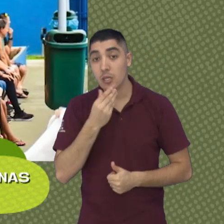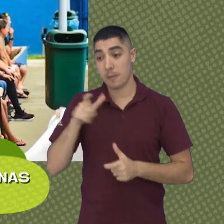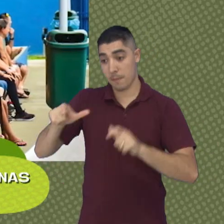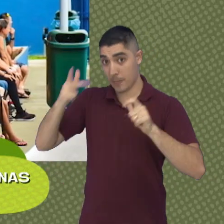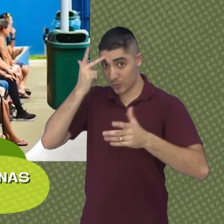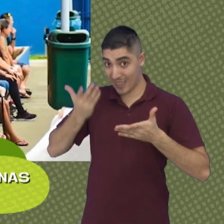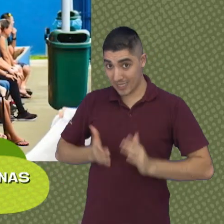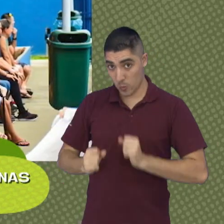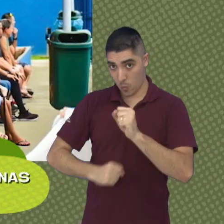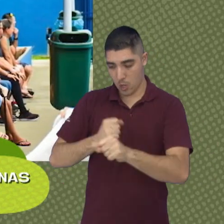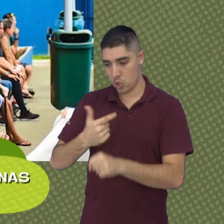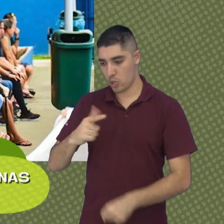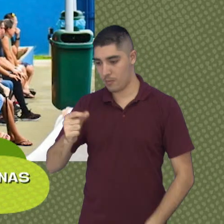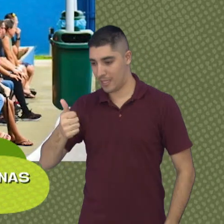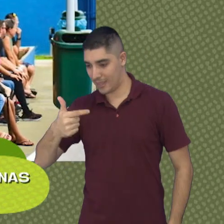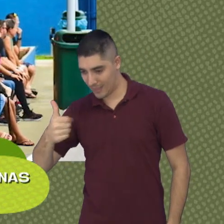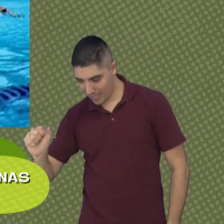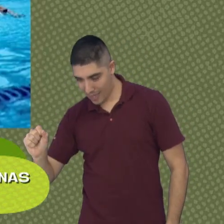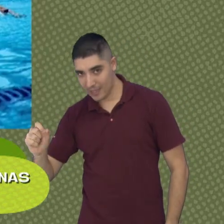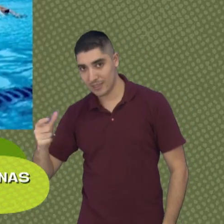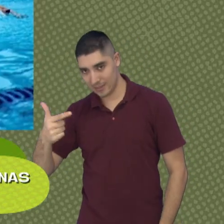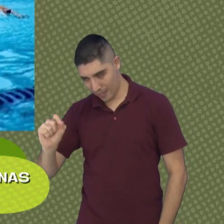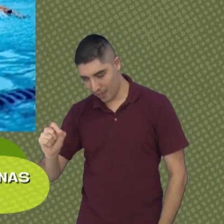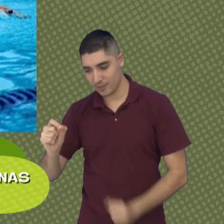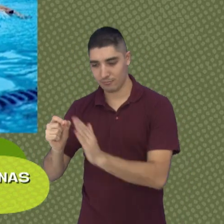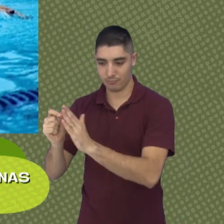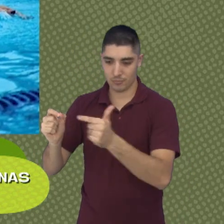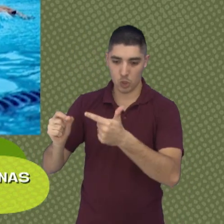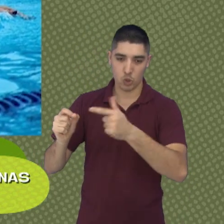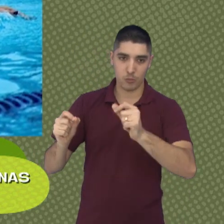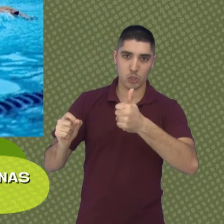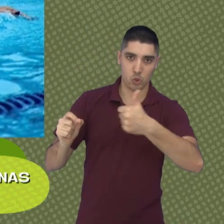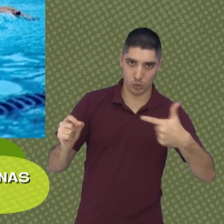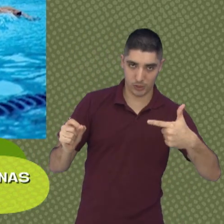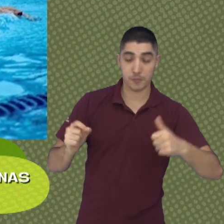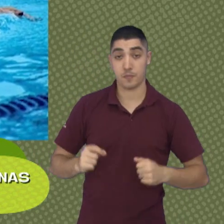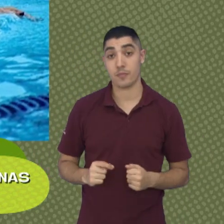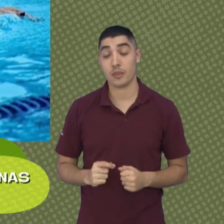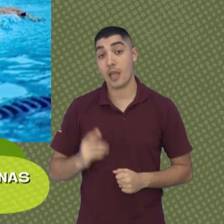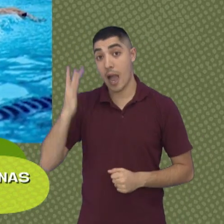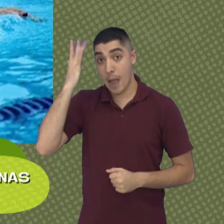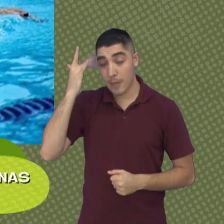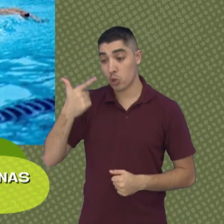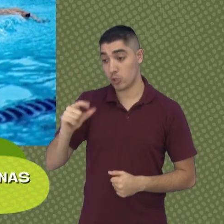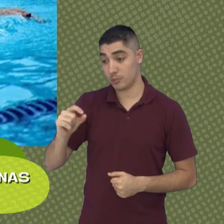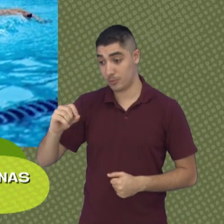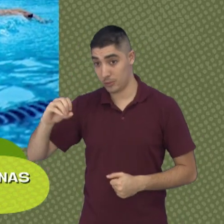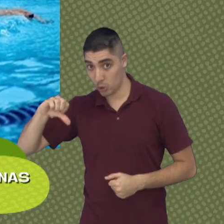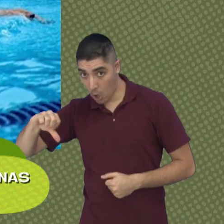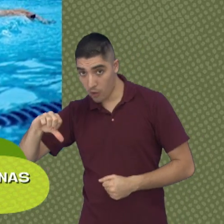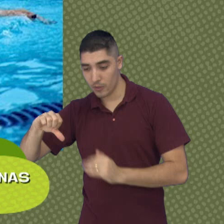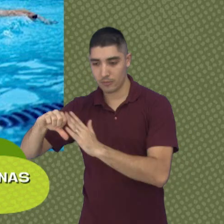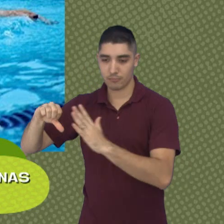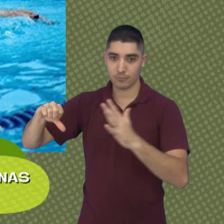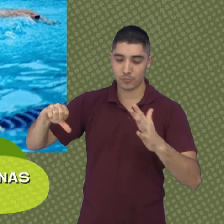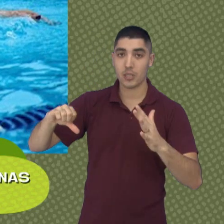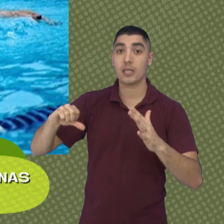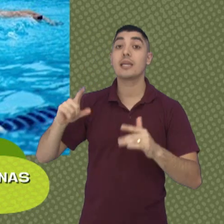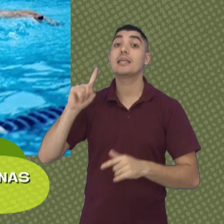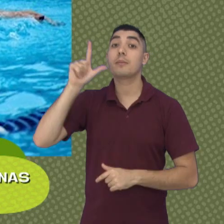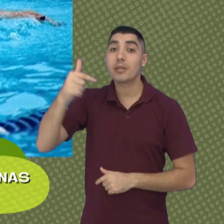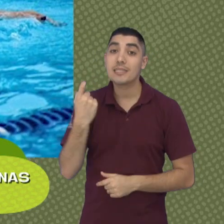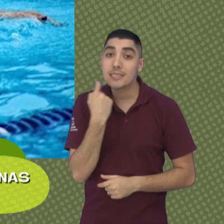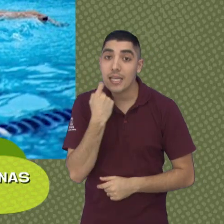em 2010 e 11 e 12 também. Amanhã, quinta-feira, para os nascidos em 2009 e na sexta-feira para os nascidos